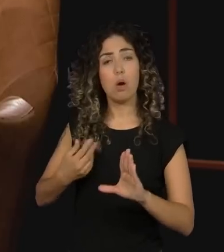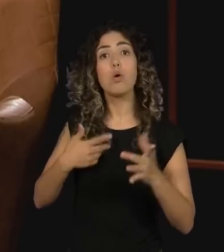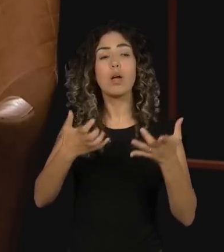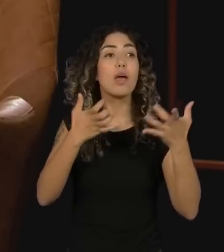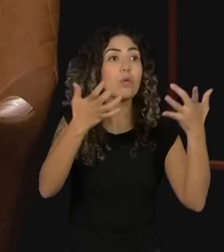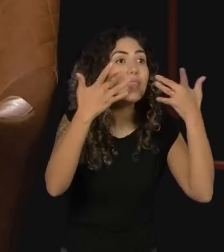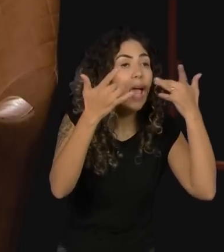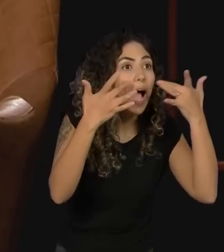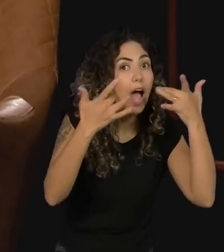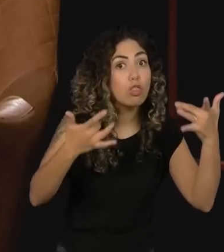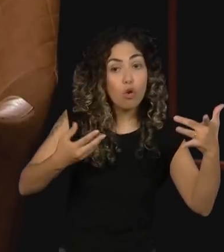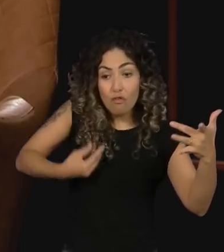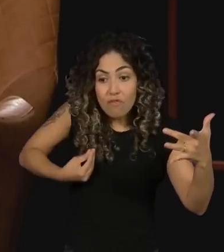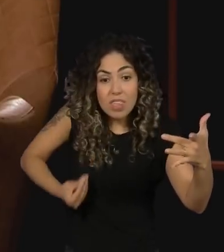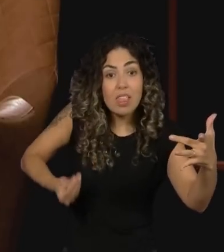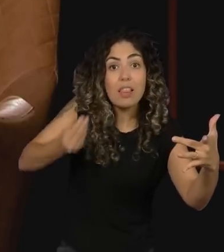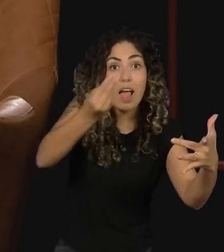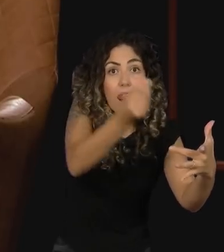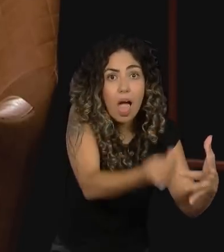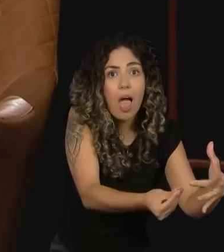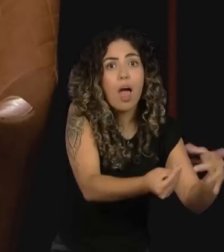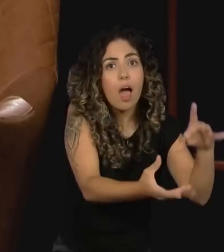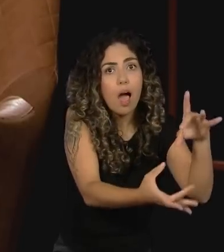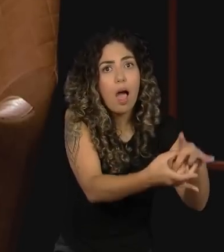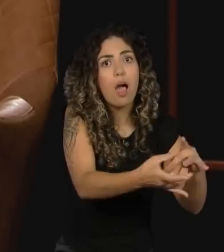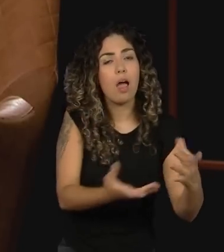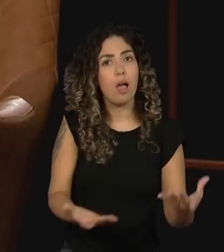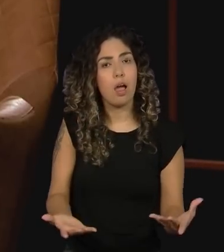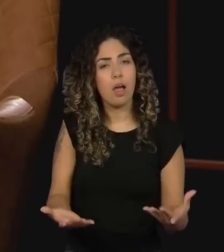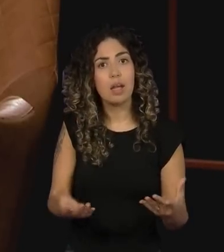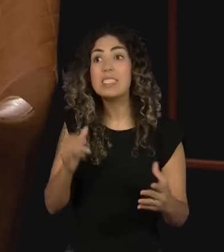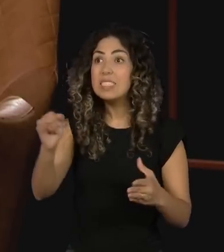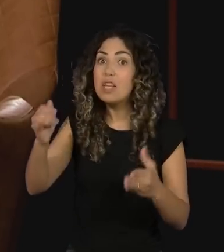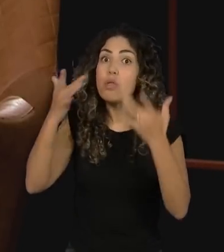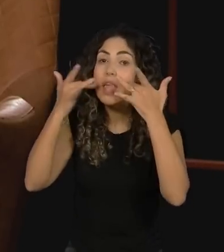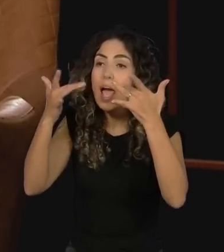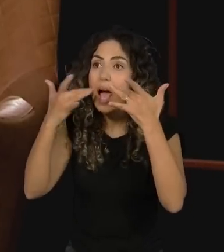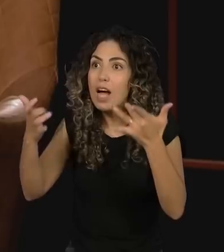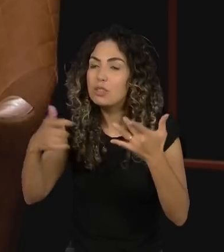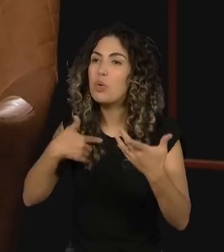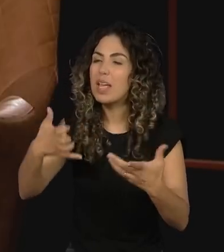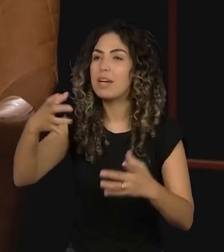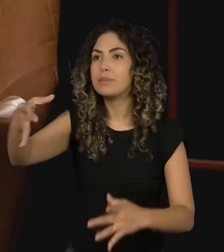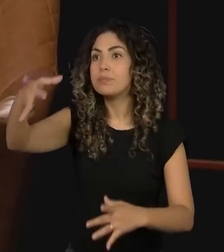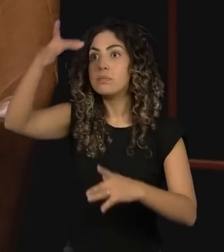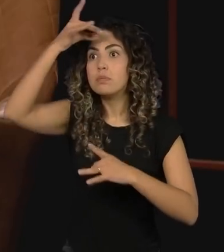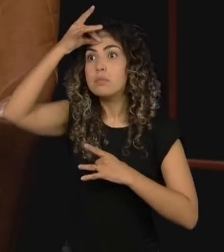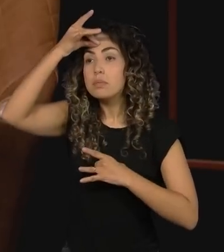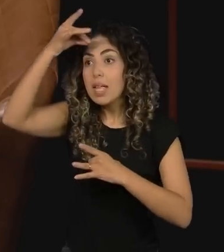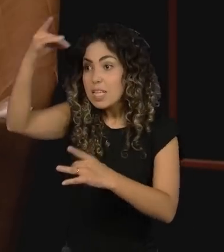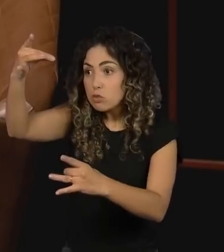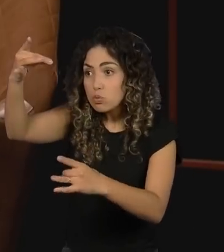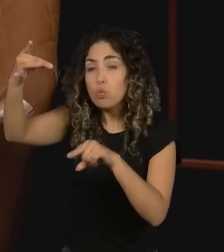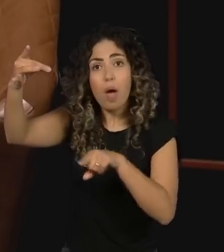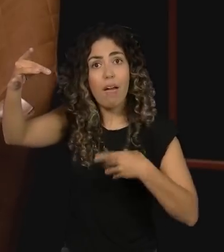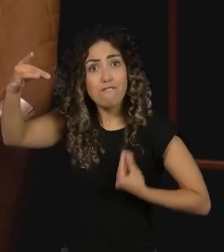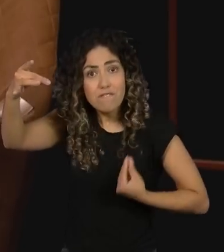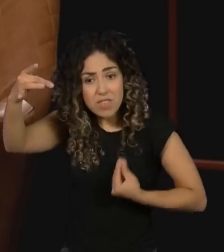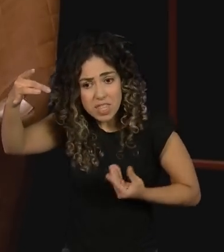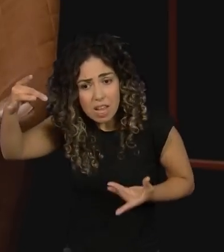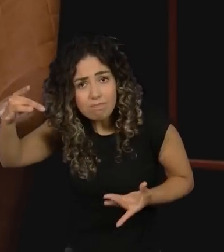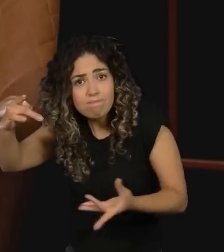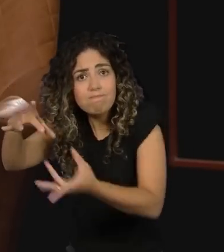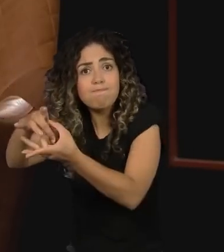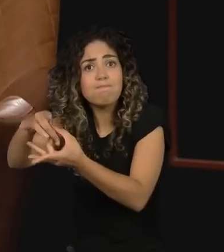contracenar, você tem que estar vivo e vivendo aquela cena, entendendo o que você